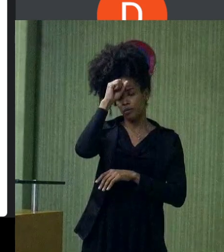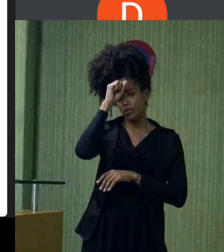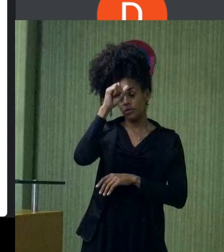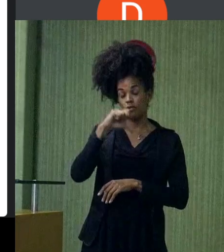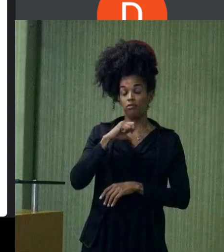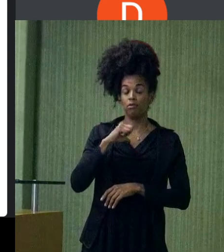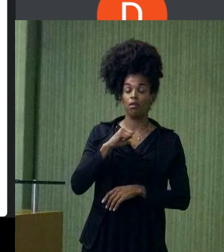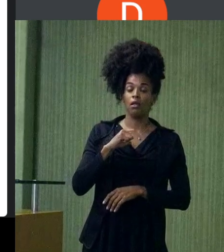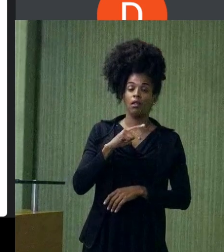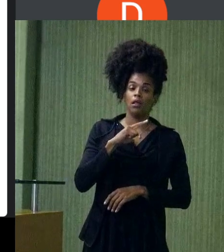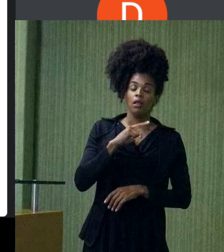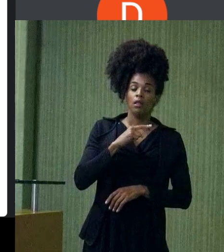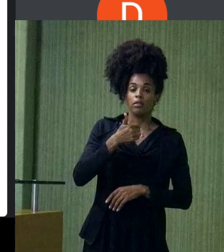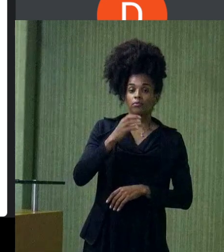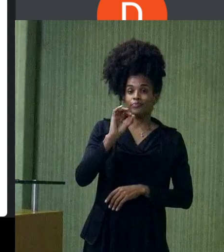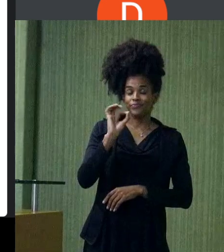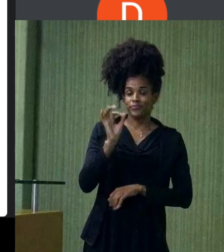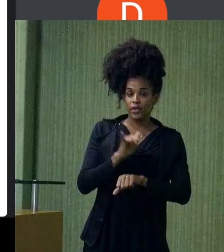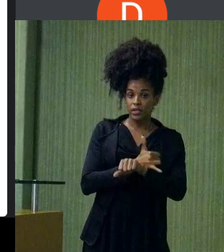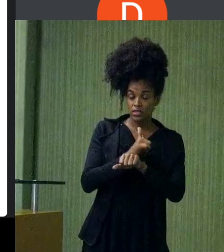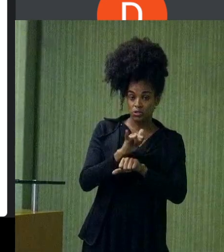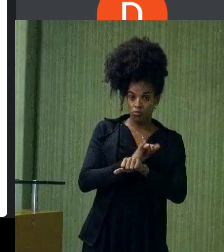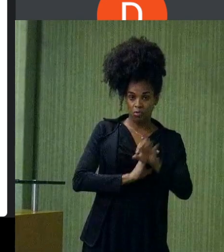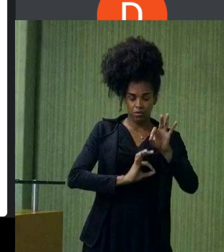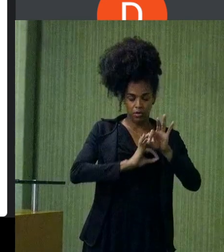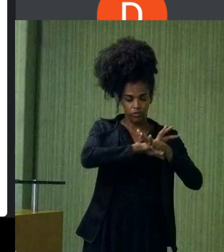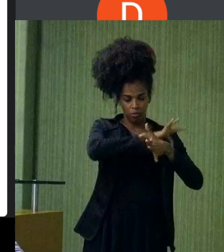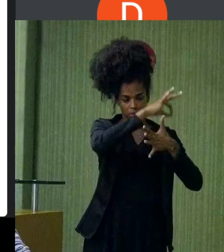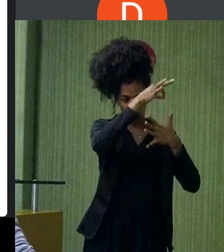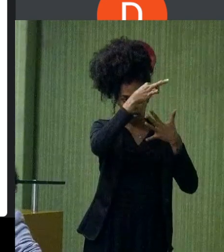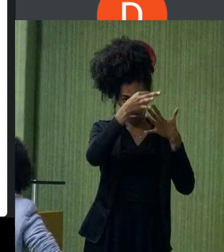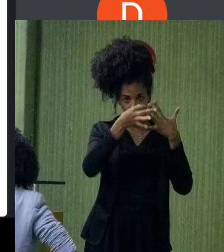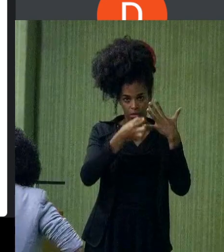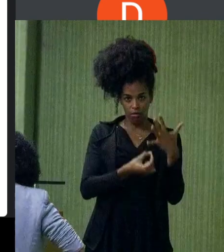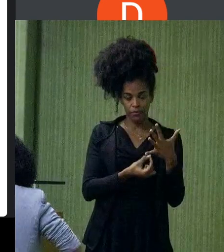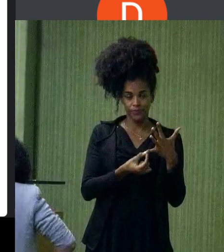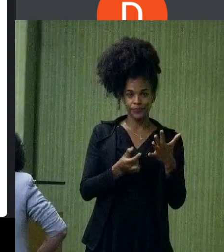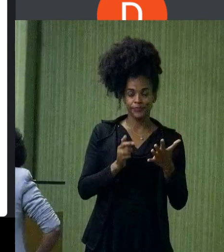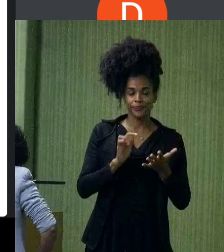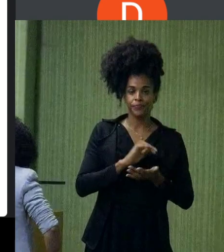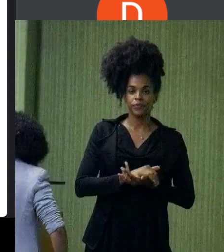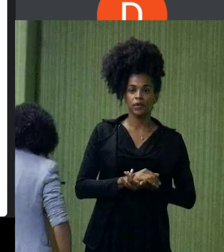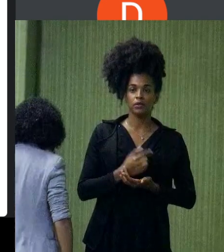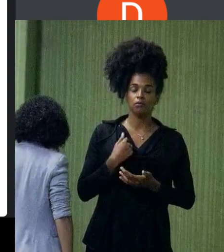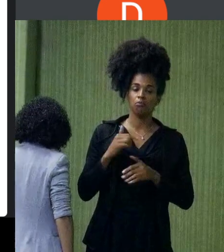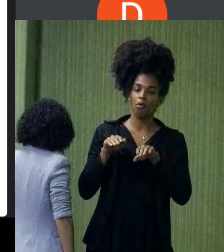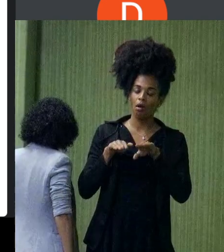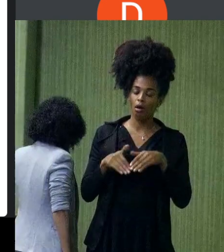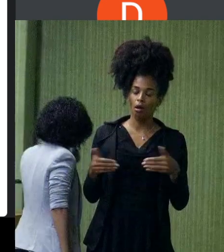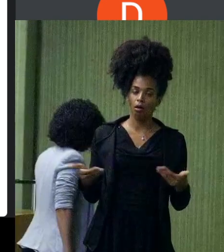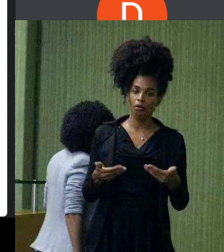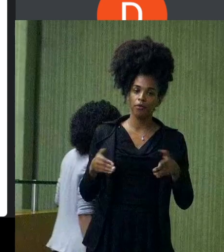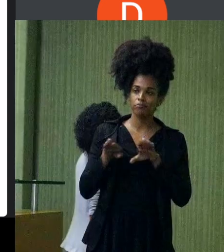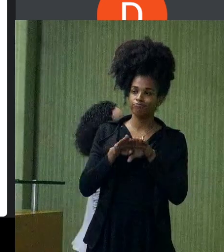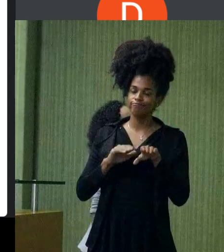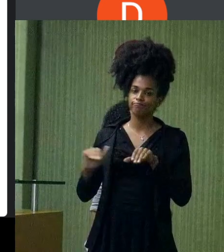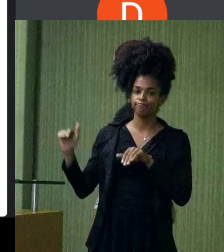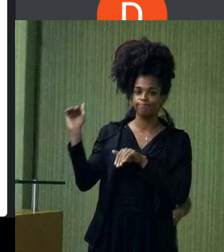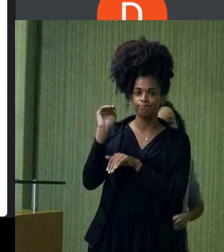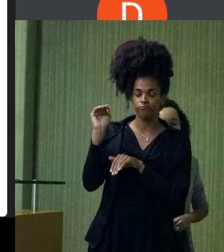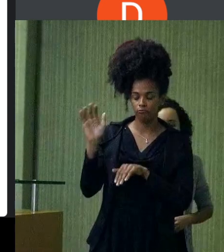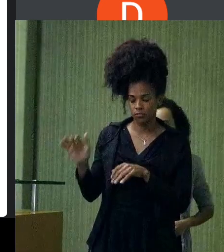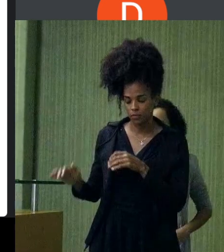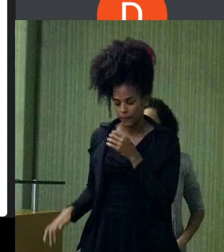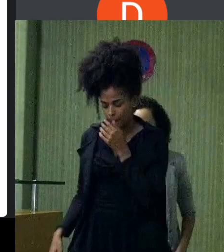estratégias desenhadas né a acesso permanence conclusão agora já indo pro ensino superior né então nós temos no